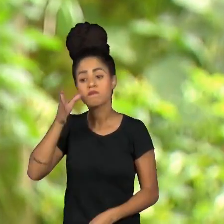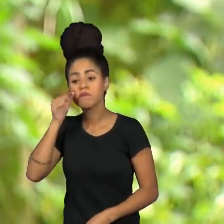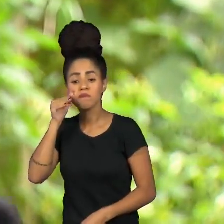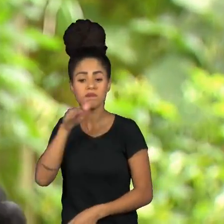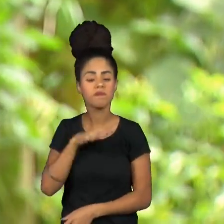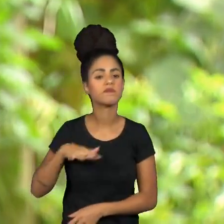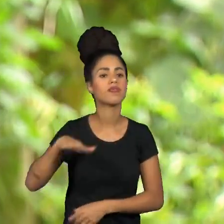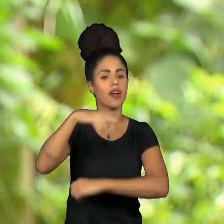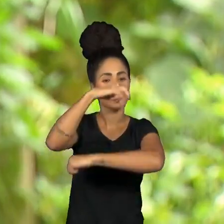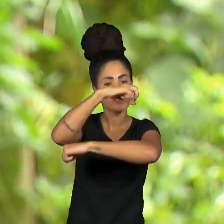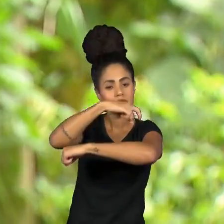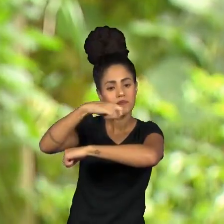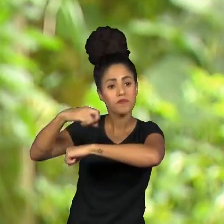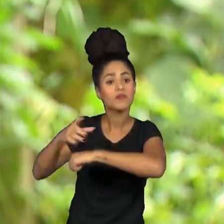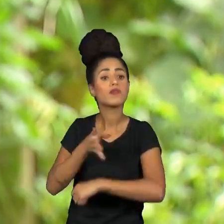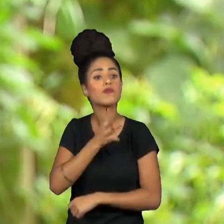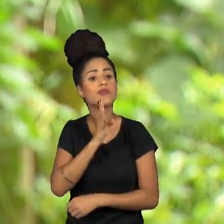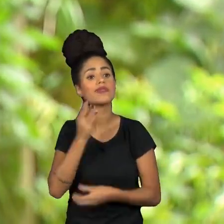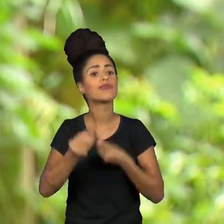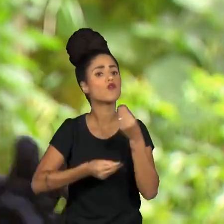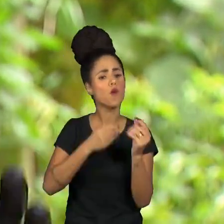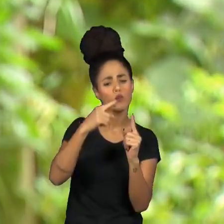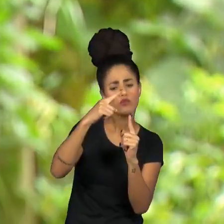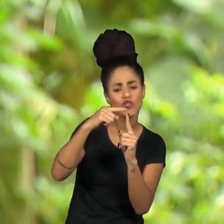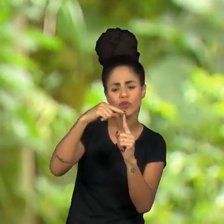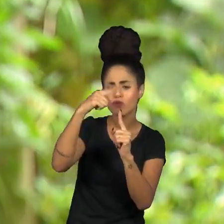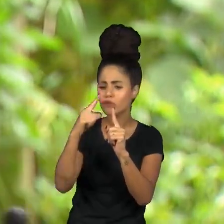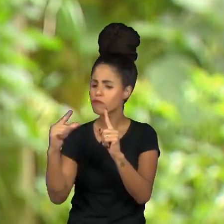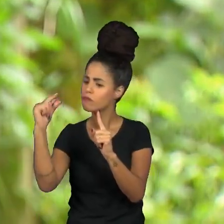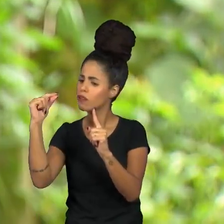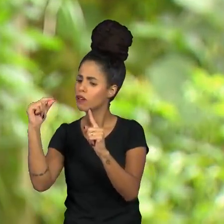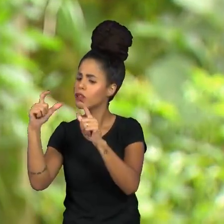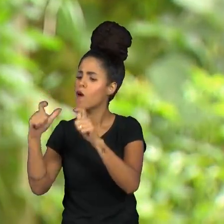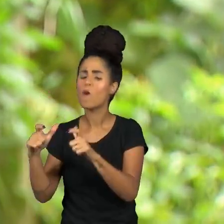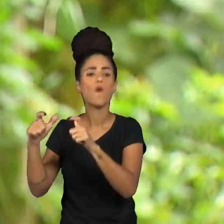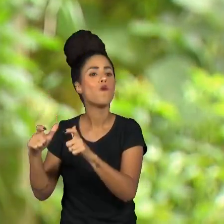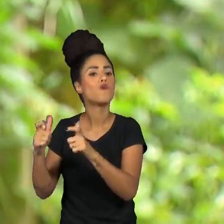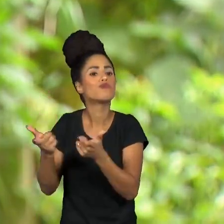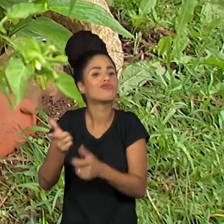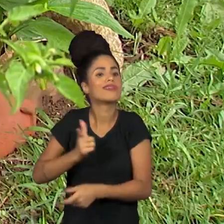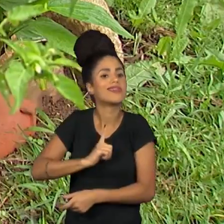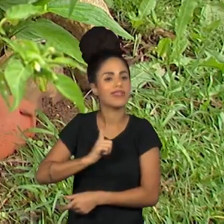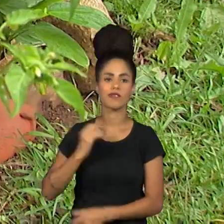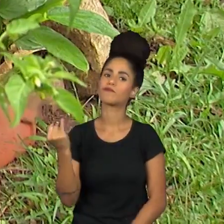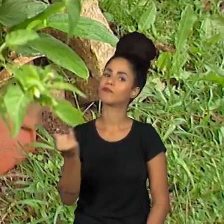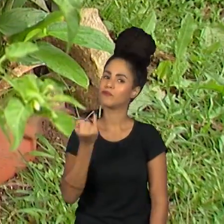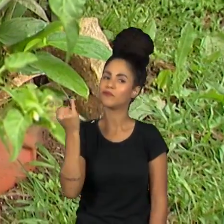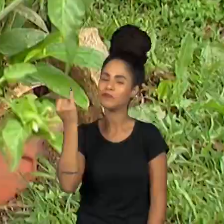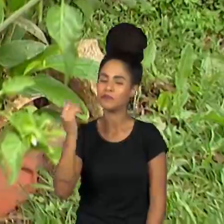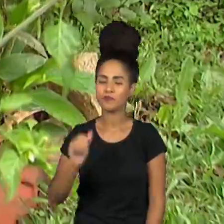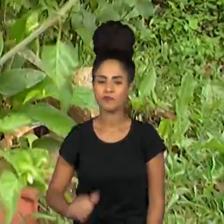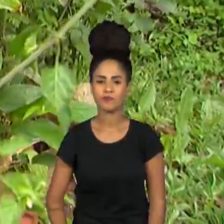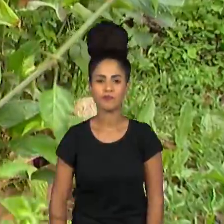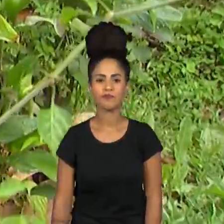a horta, já vão conhecendo as espécies, de onde que vem. Isso é muito importante.